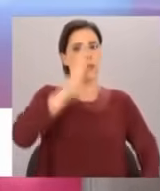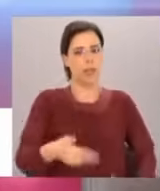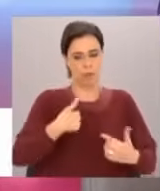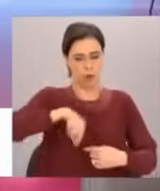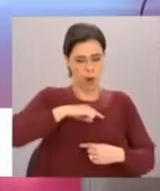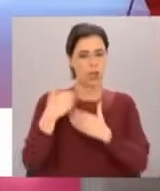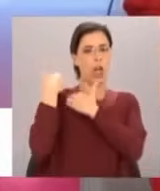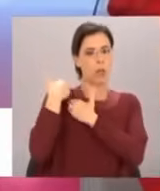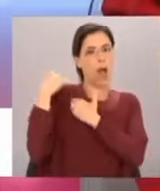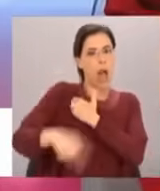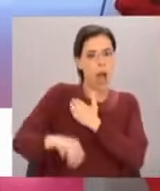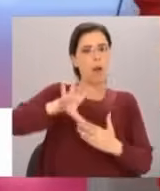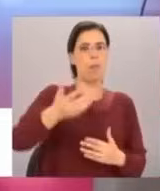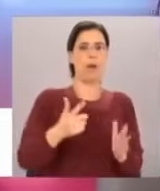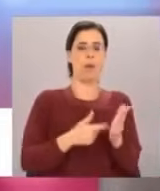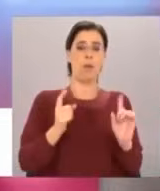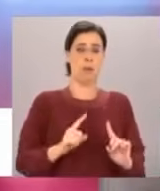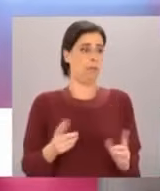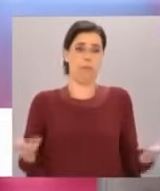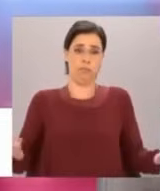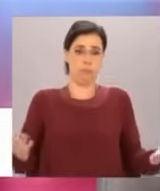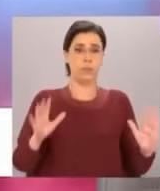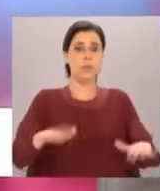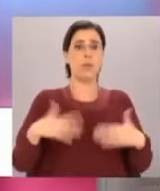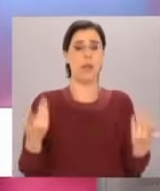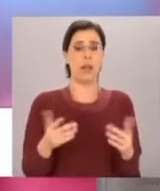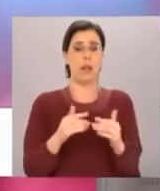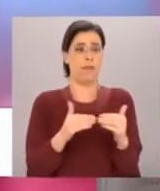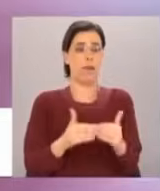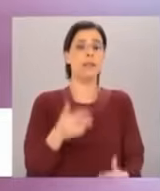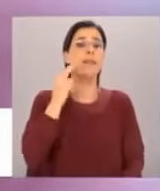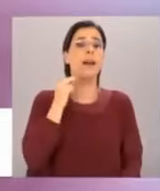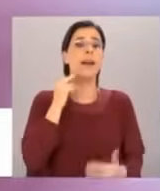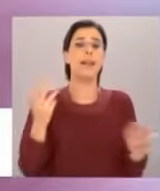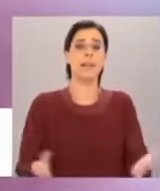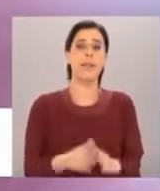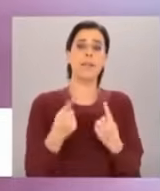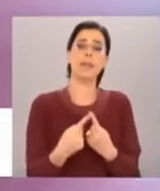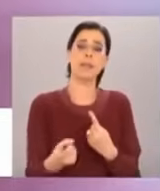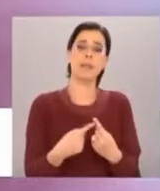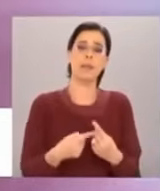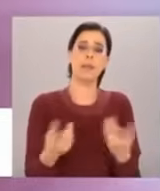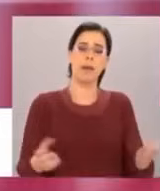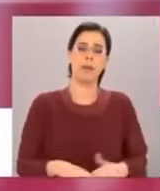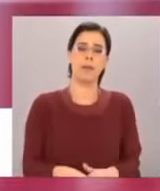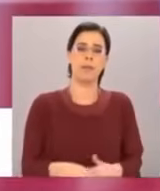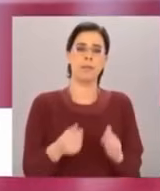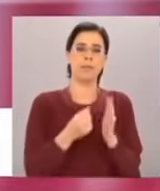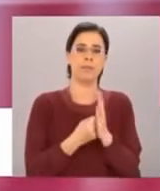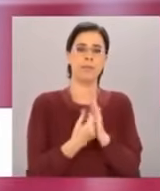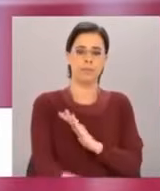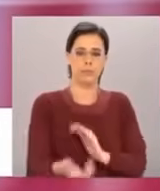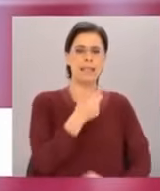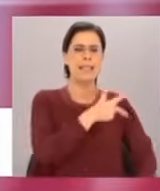que o país tem para que o país que não faltamos ao país em qualquer destes momentos André Ventura esta semana apresentou sem